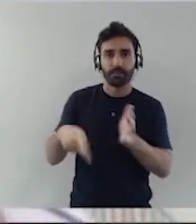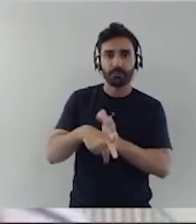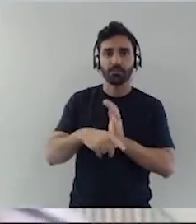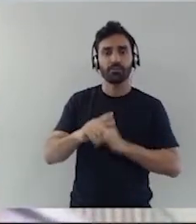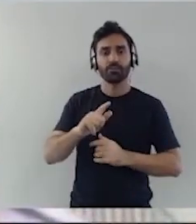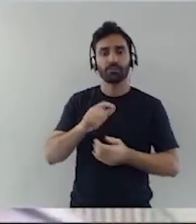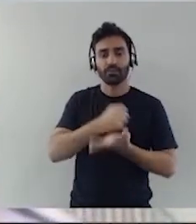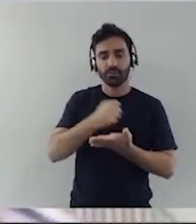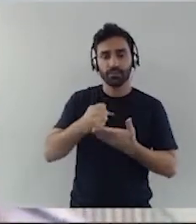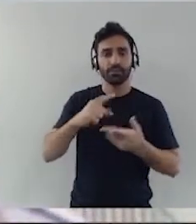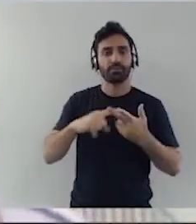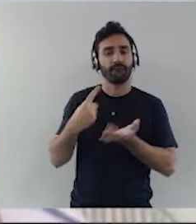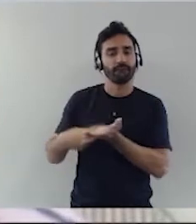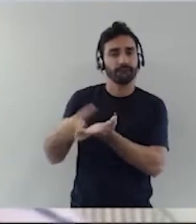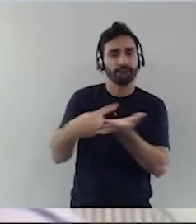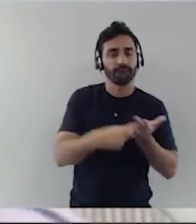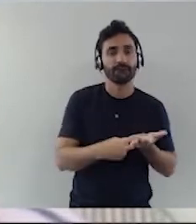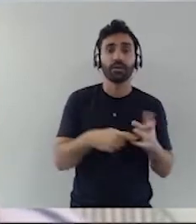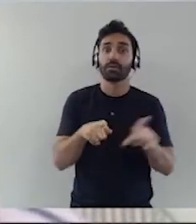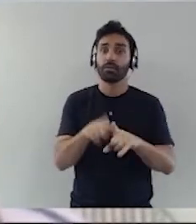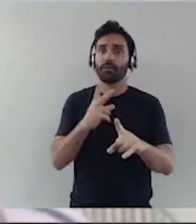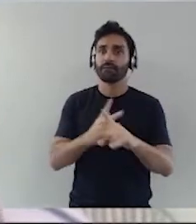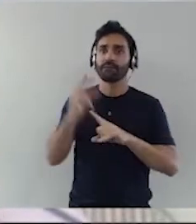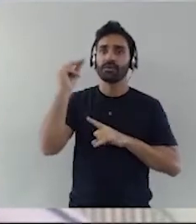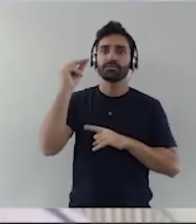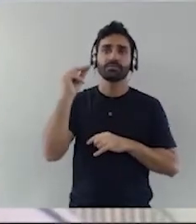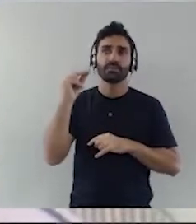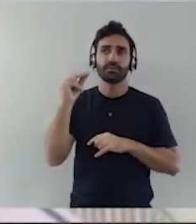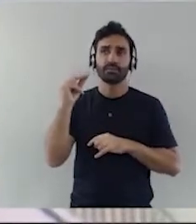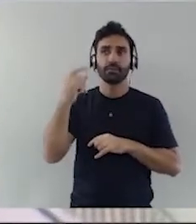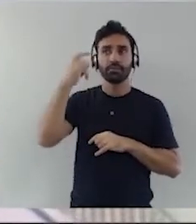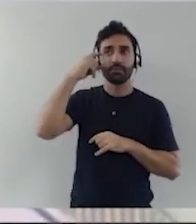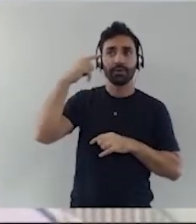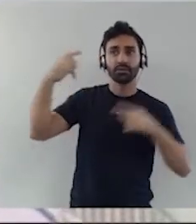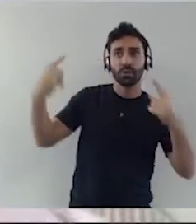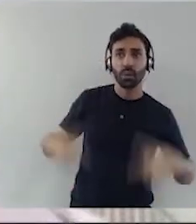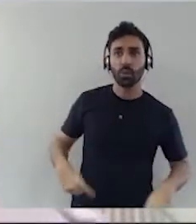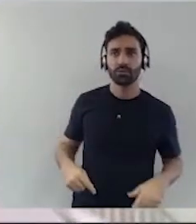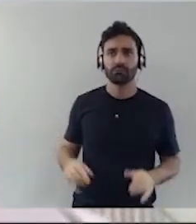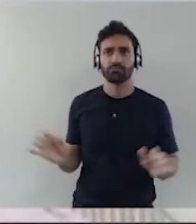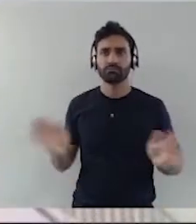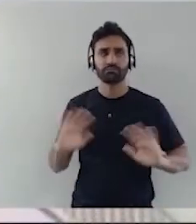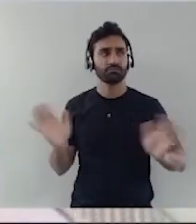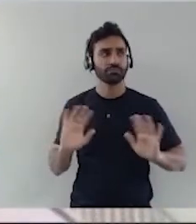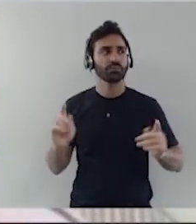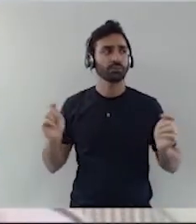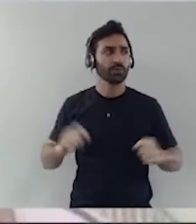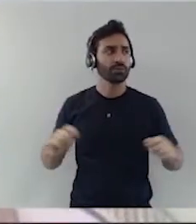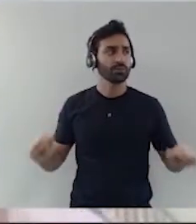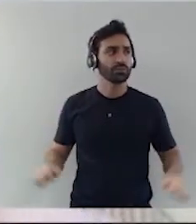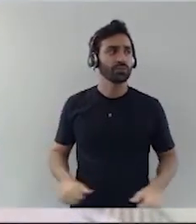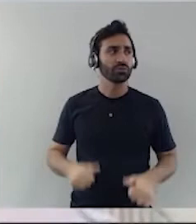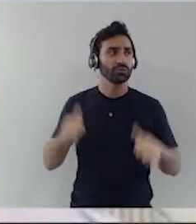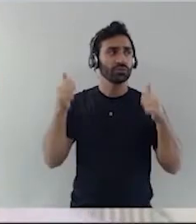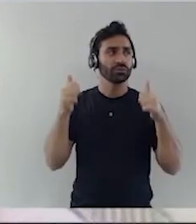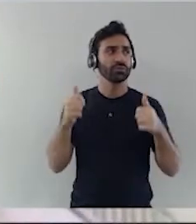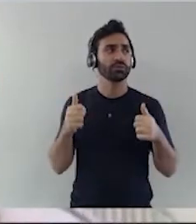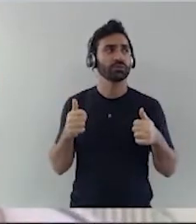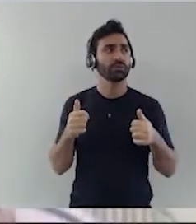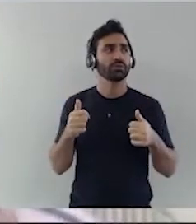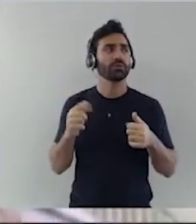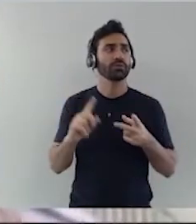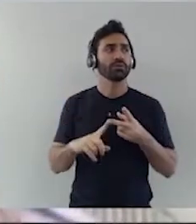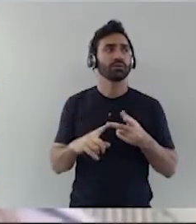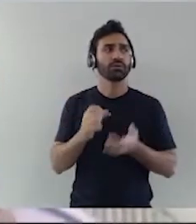da consensualidade e vencer esse ambiente de oposição de verticalidade que existe, né, entre a